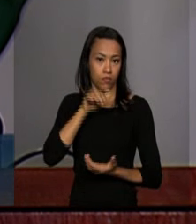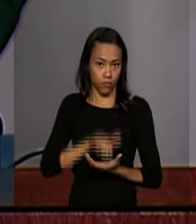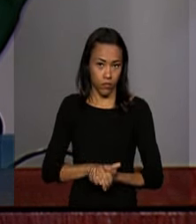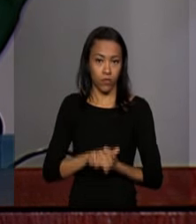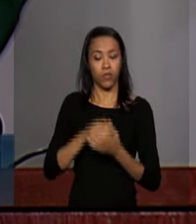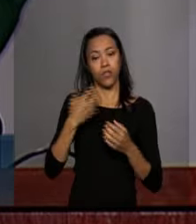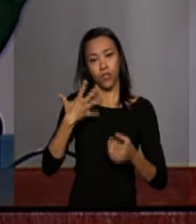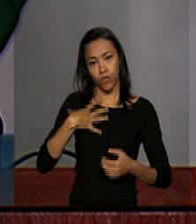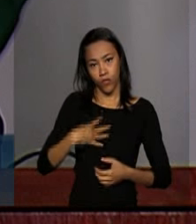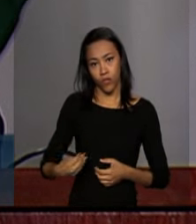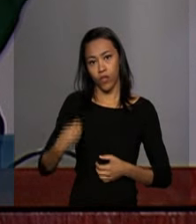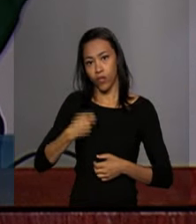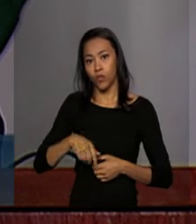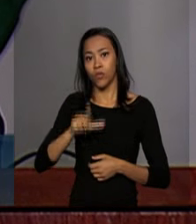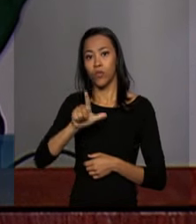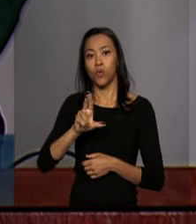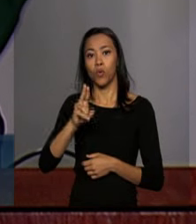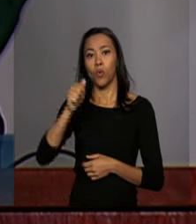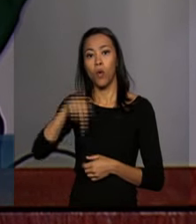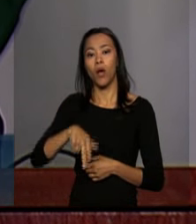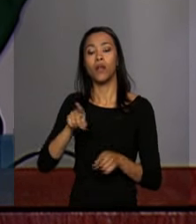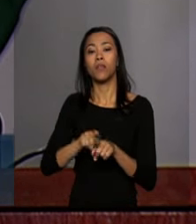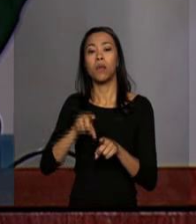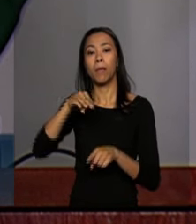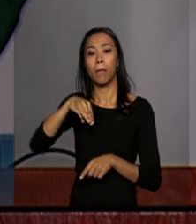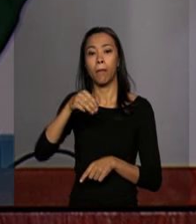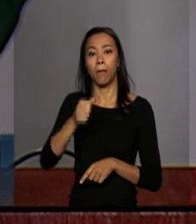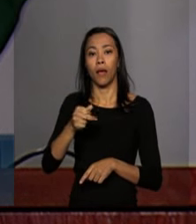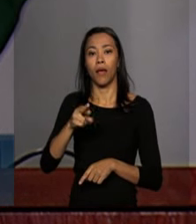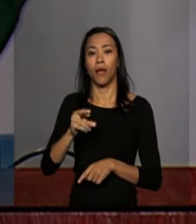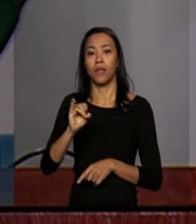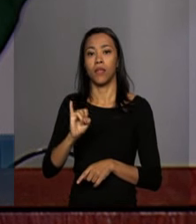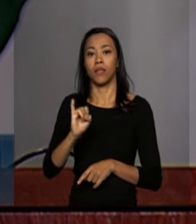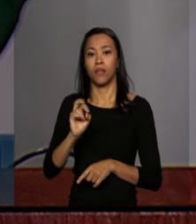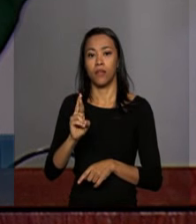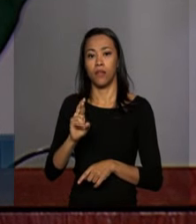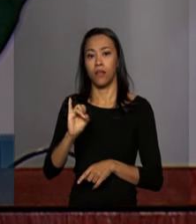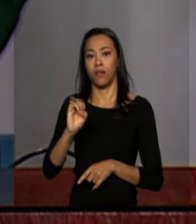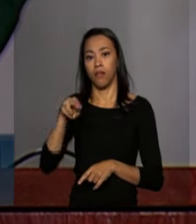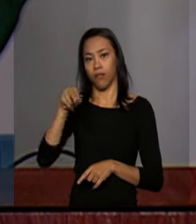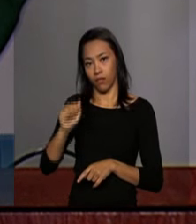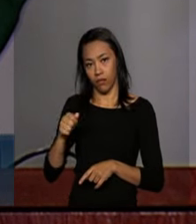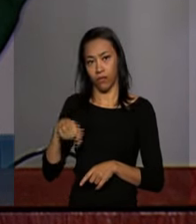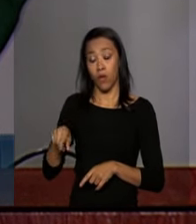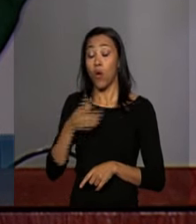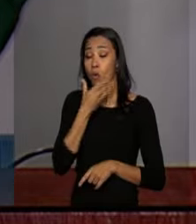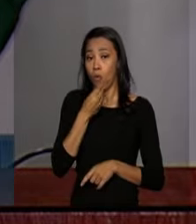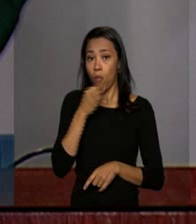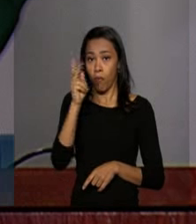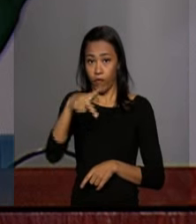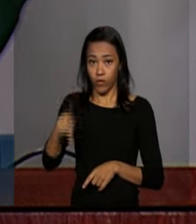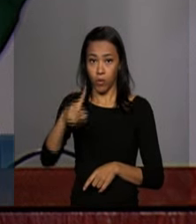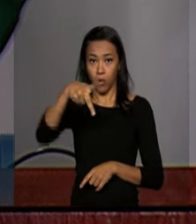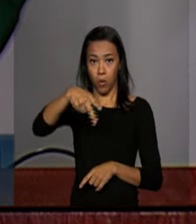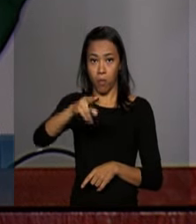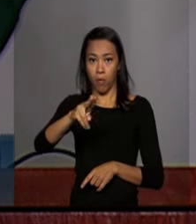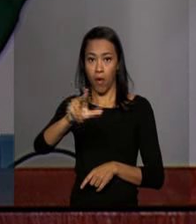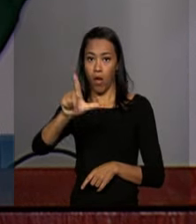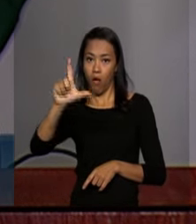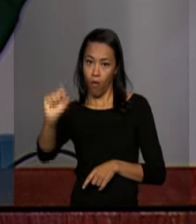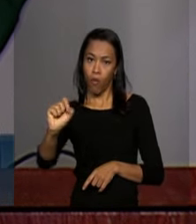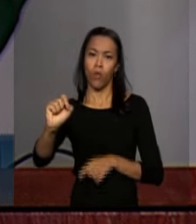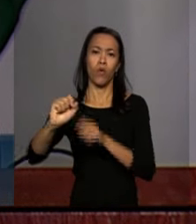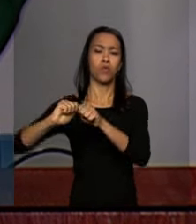seus filhos Luan e Mariana. Paulo Kohl semeou entre seus pares e seus discípulos, em suas